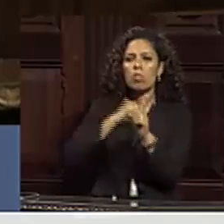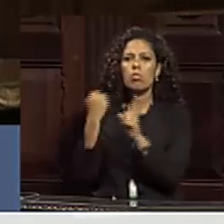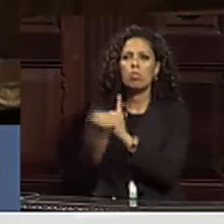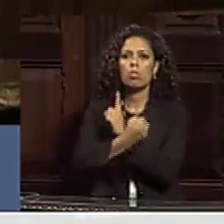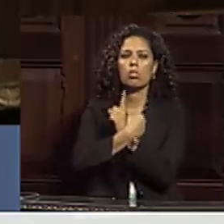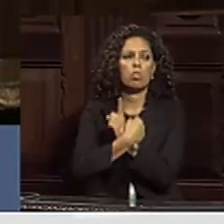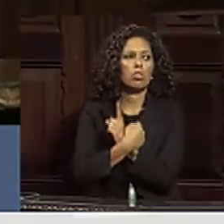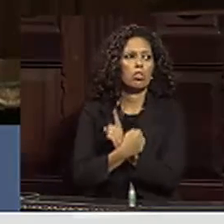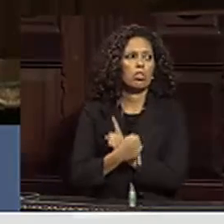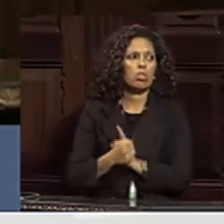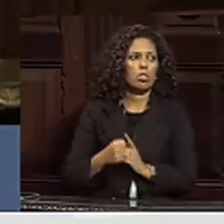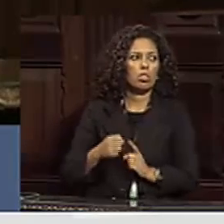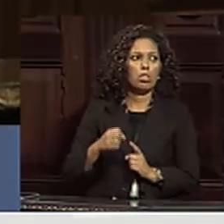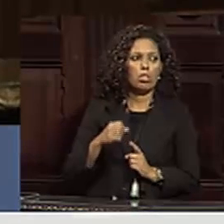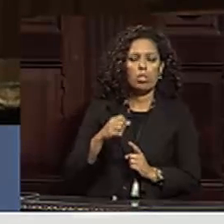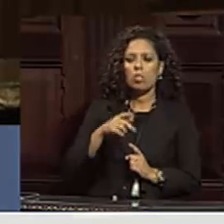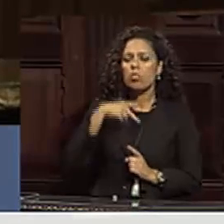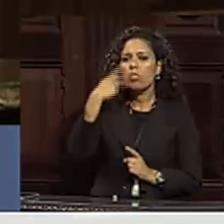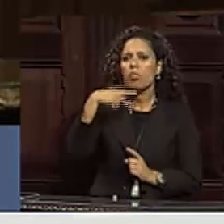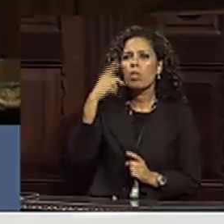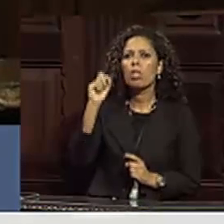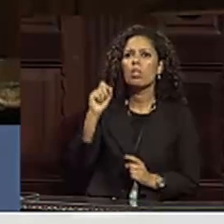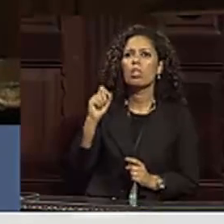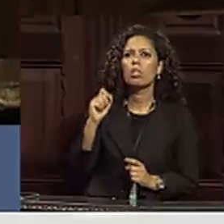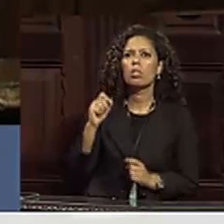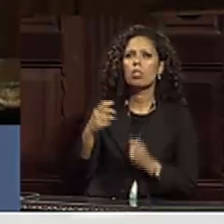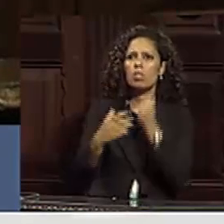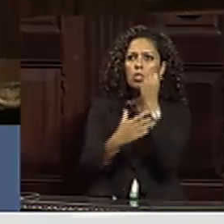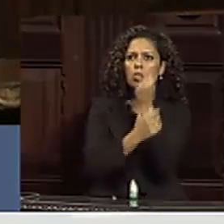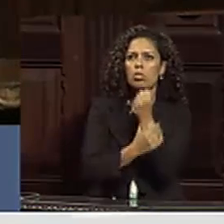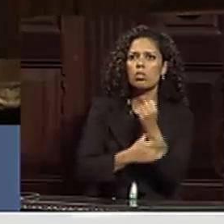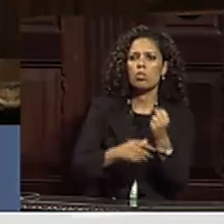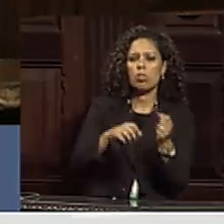Isso se chama segurança pública. Muito obrigado. Sejam felizes.